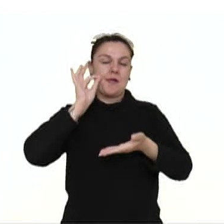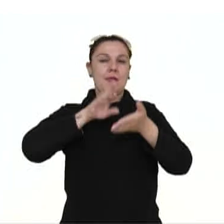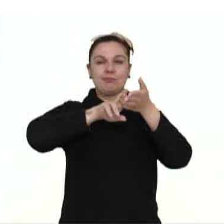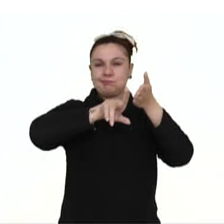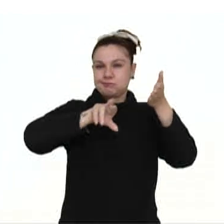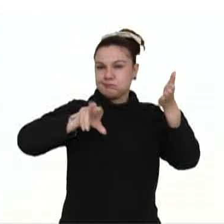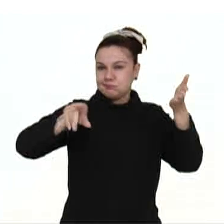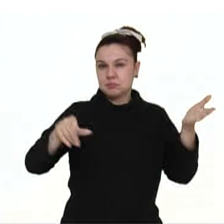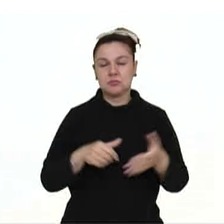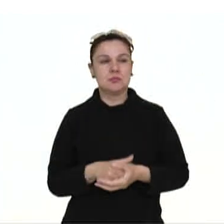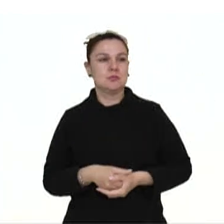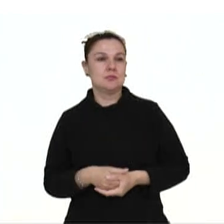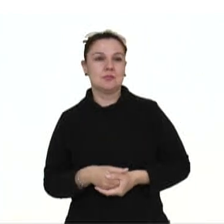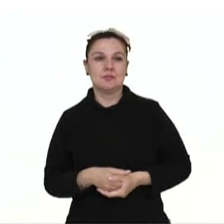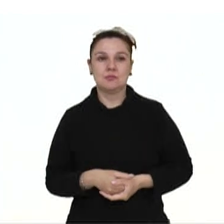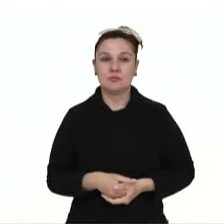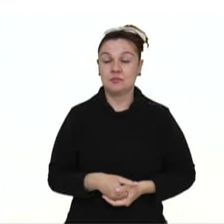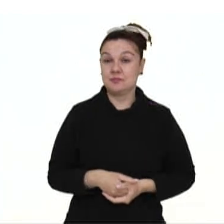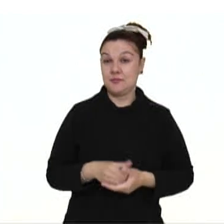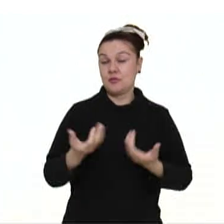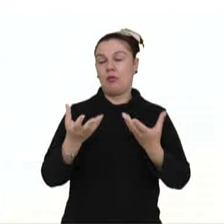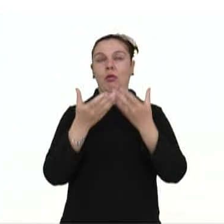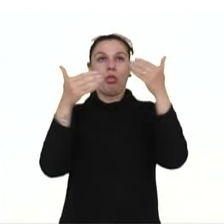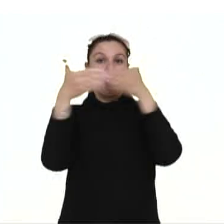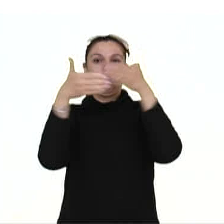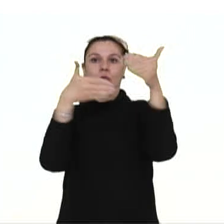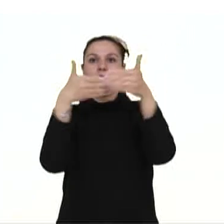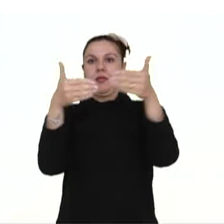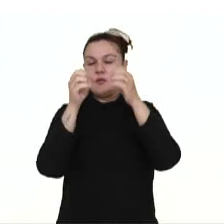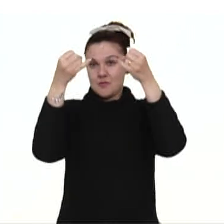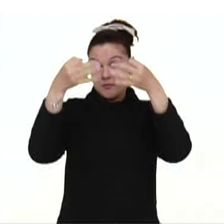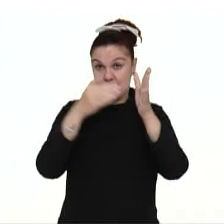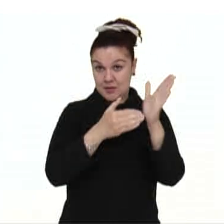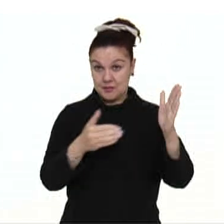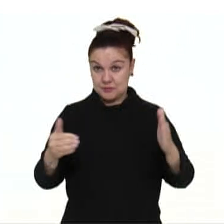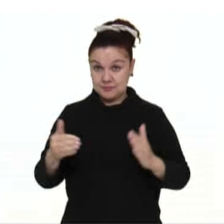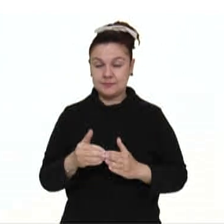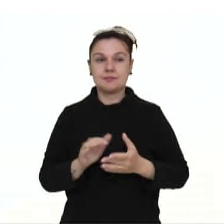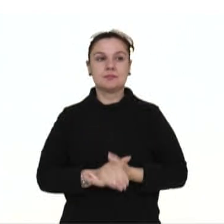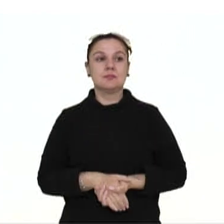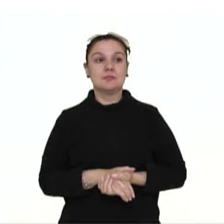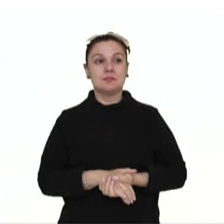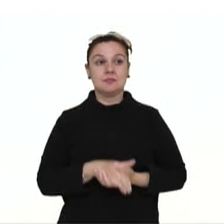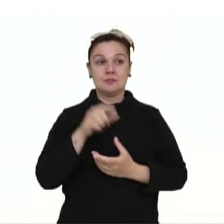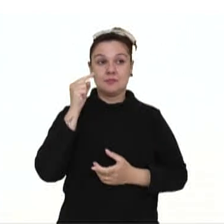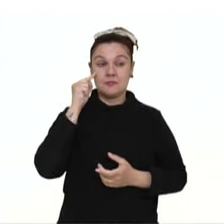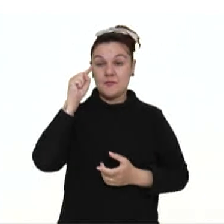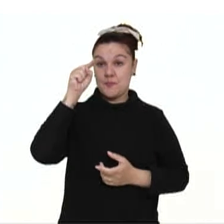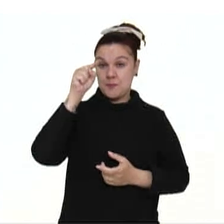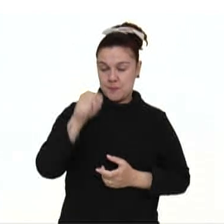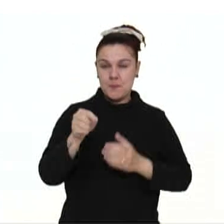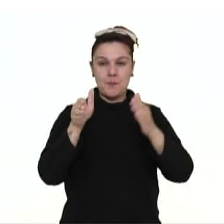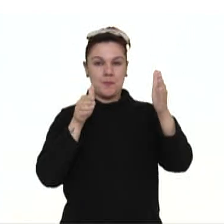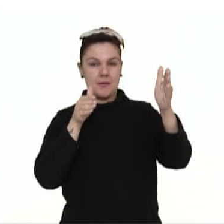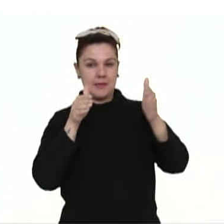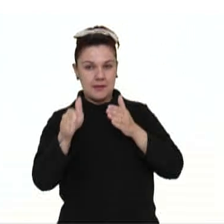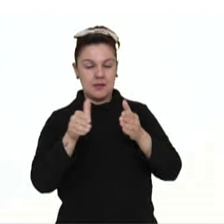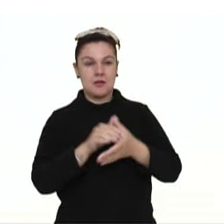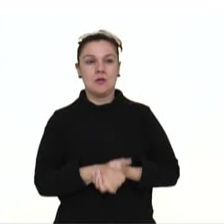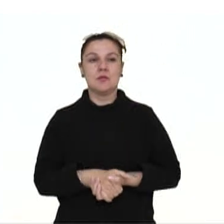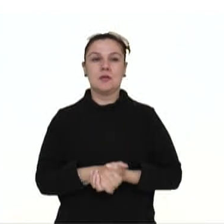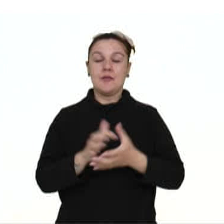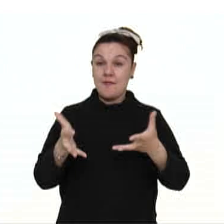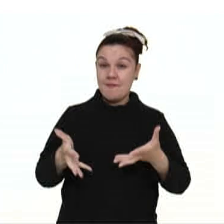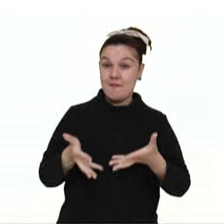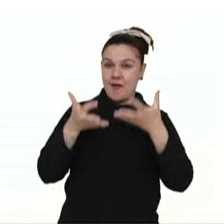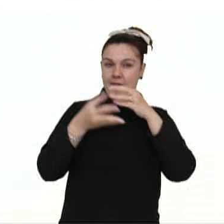muitos outros, né? Eu ia citar tudo, ia dar milhares de slides. E então essa parte aqui, de torna-se parte do